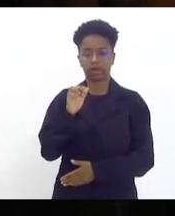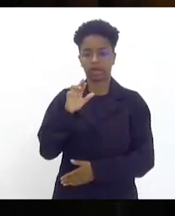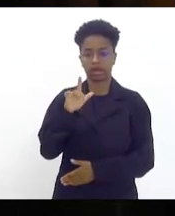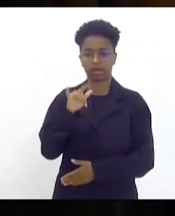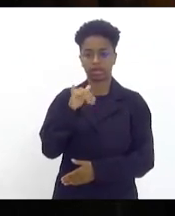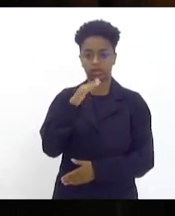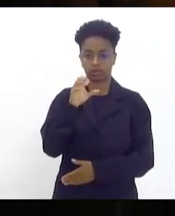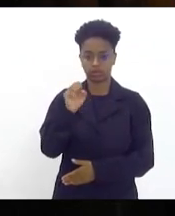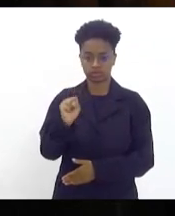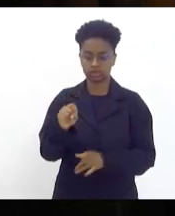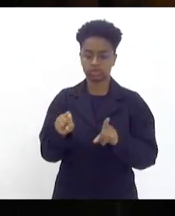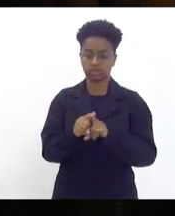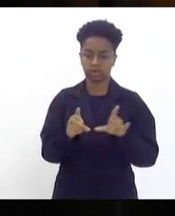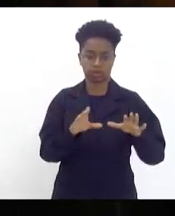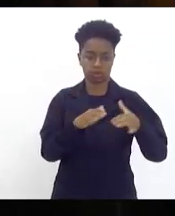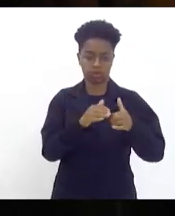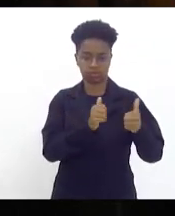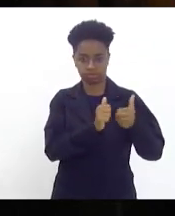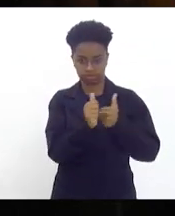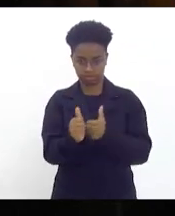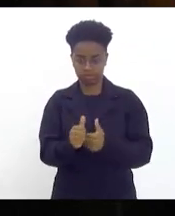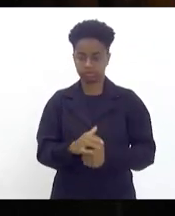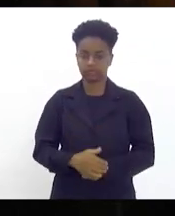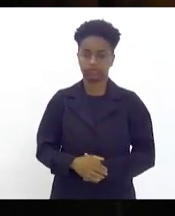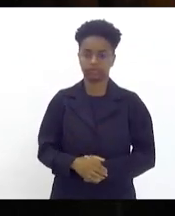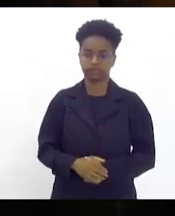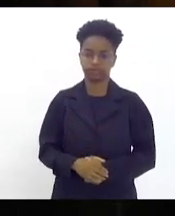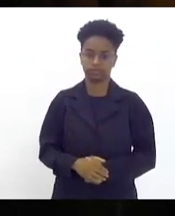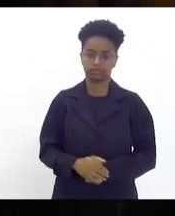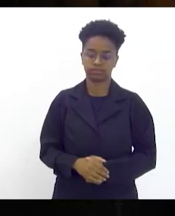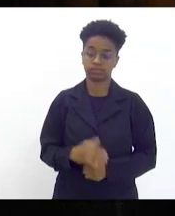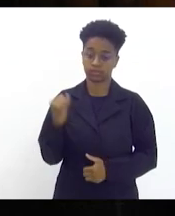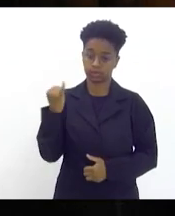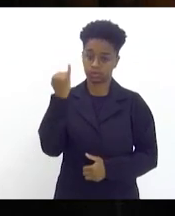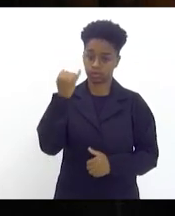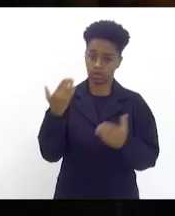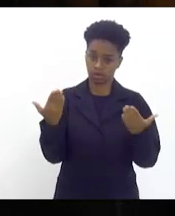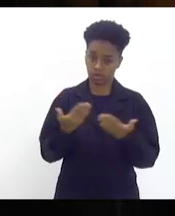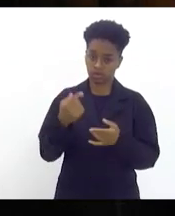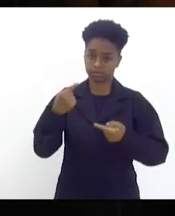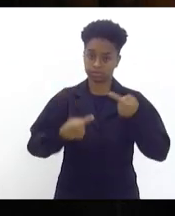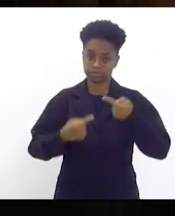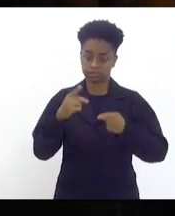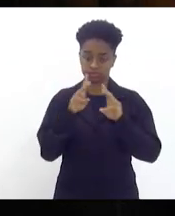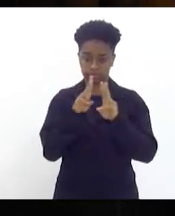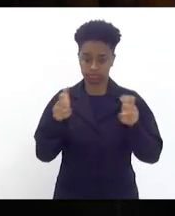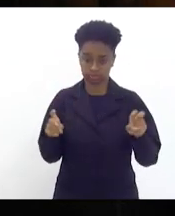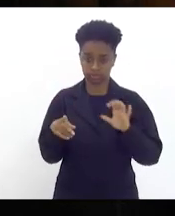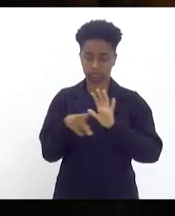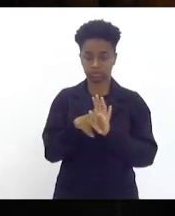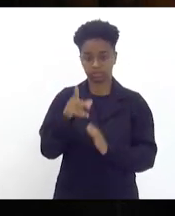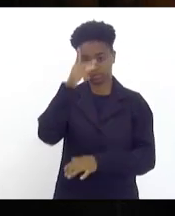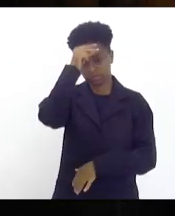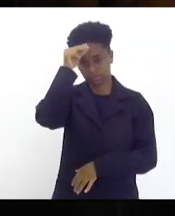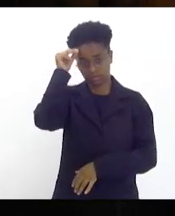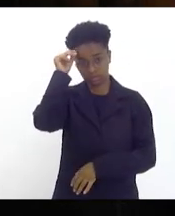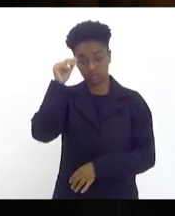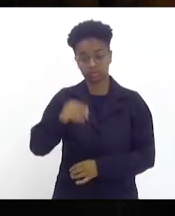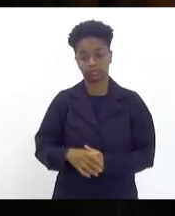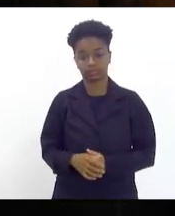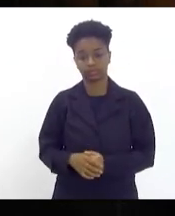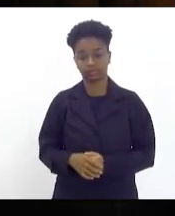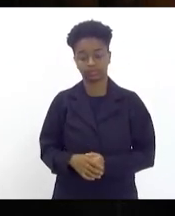presente toda a sua comitiva muito pertinente nesse momento discutindo algo da temática municipalista E aí sinto